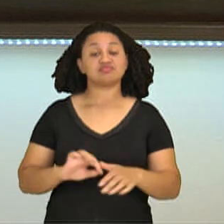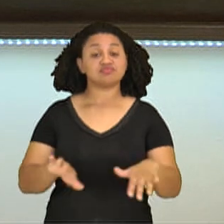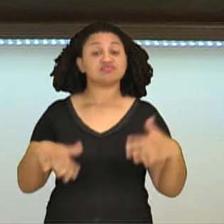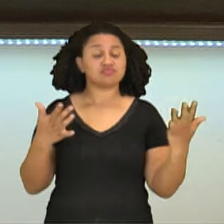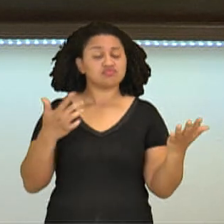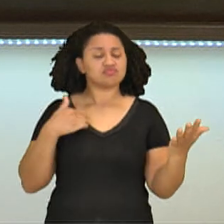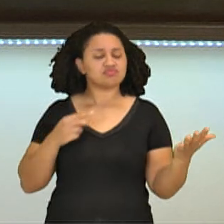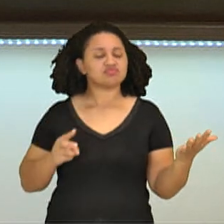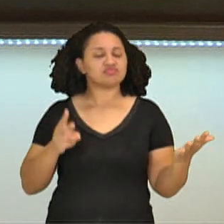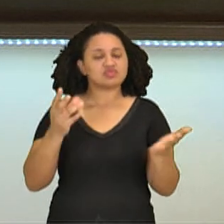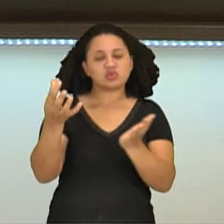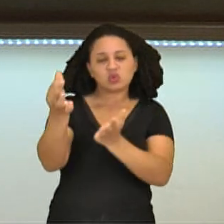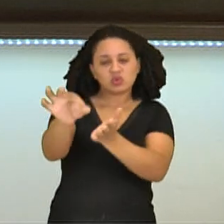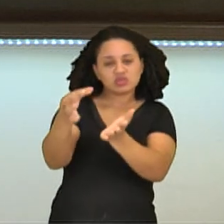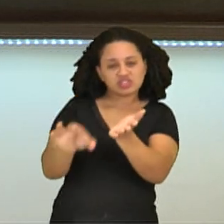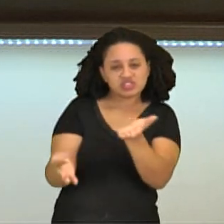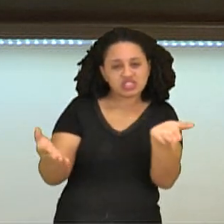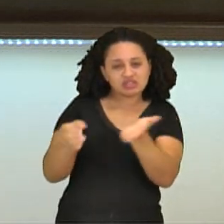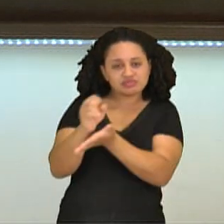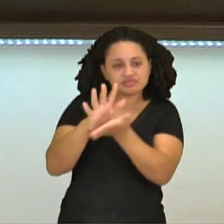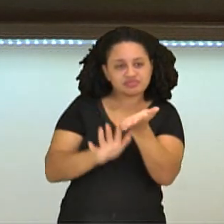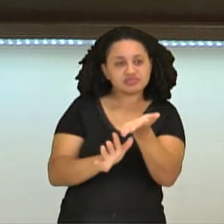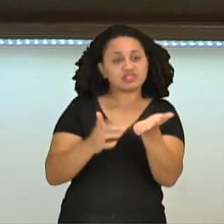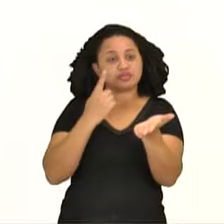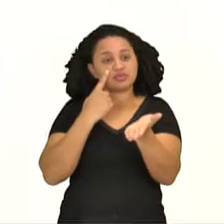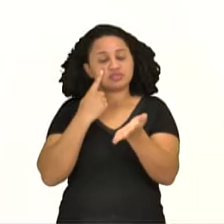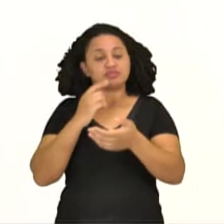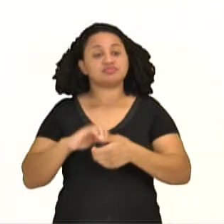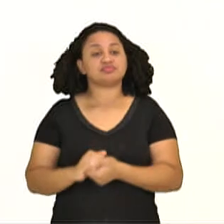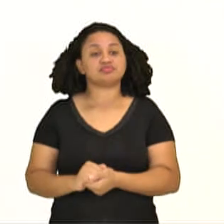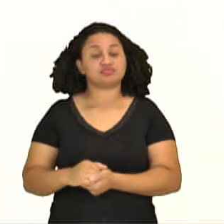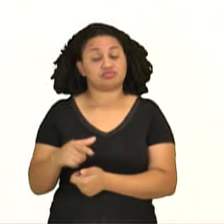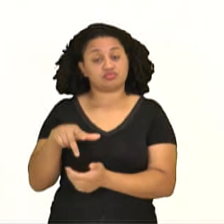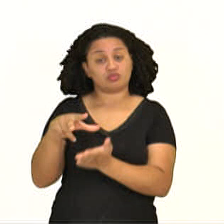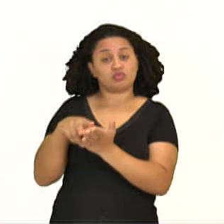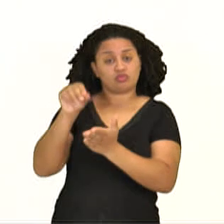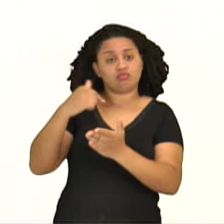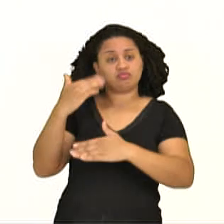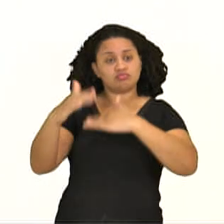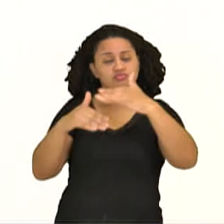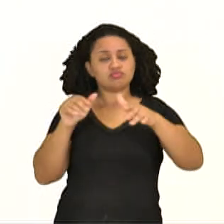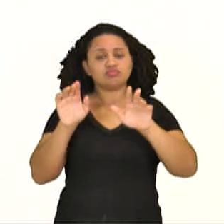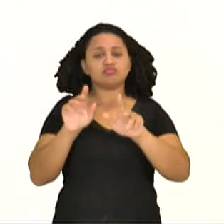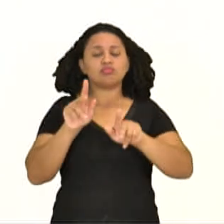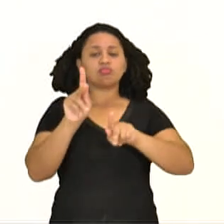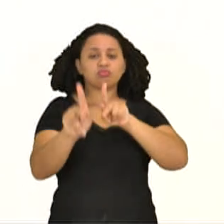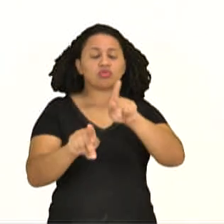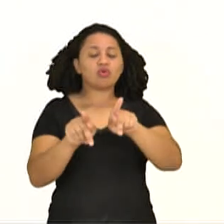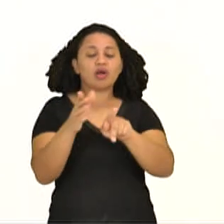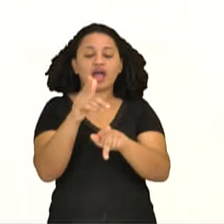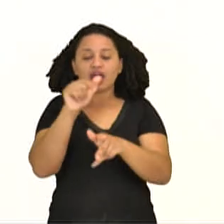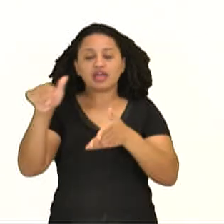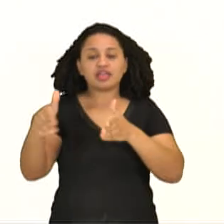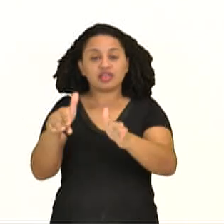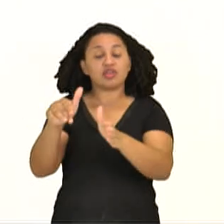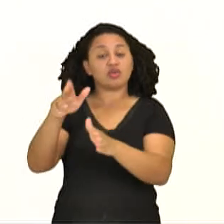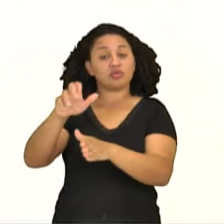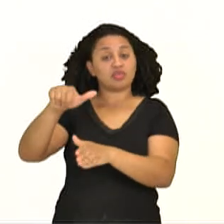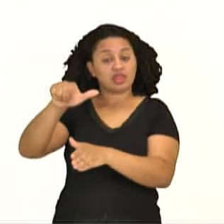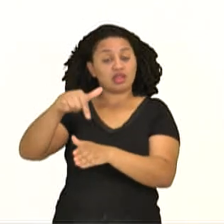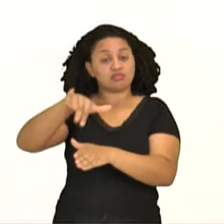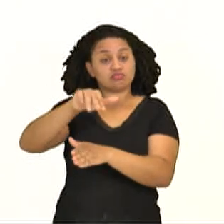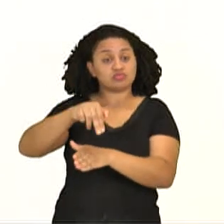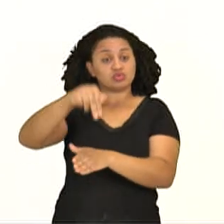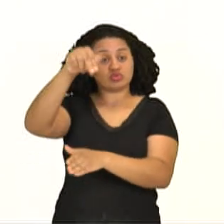Voltei! Vamos corrigir juntos? Bora lá! Os Cuxitas desenvolveram sua civilização às margens do Rio Nilo, no norte da